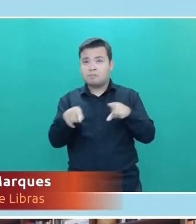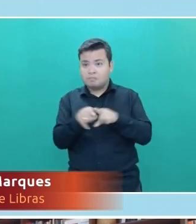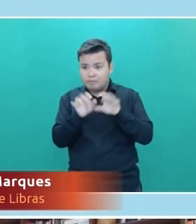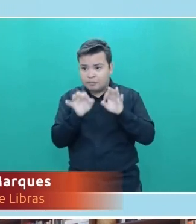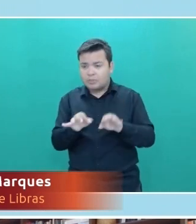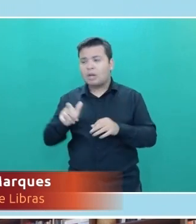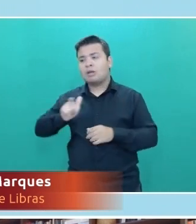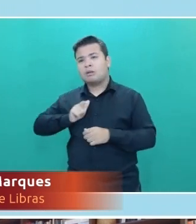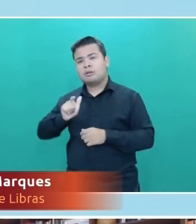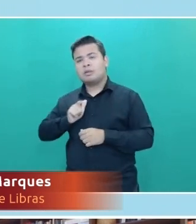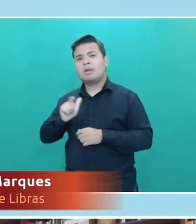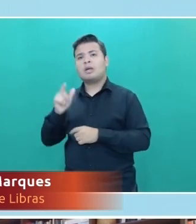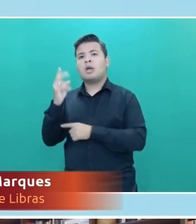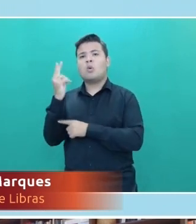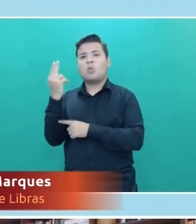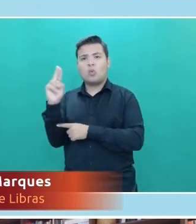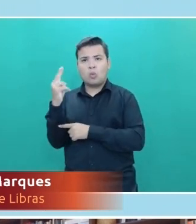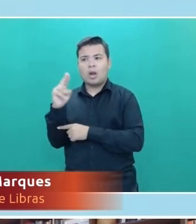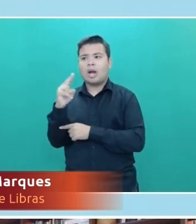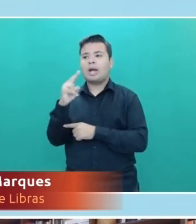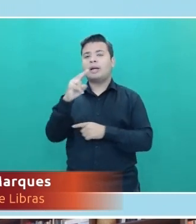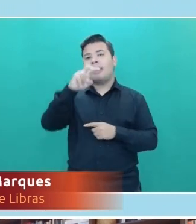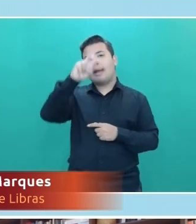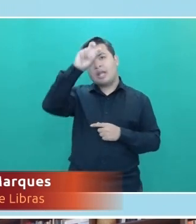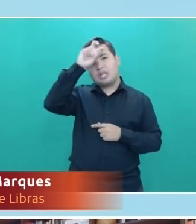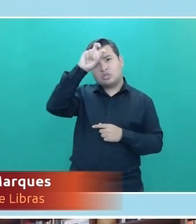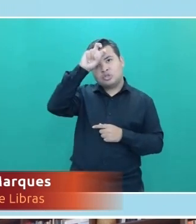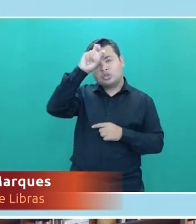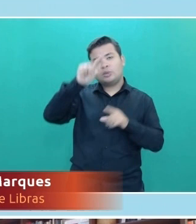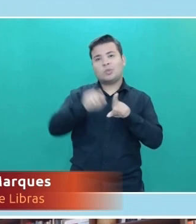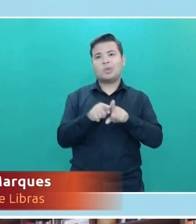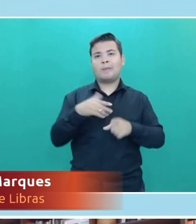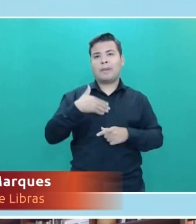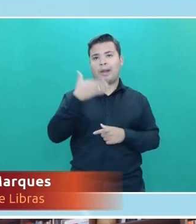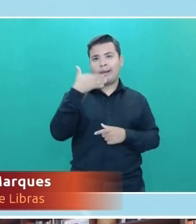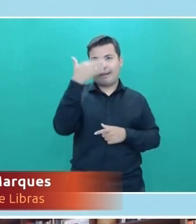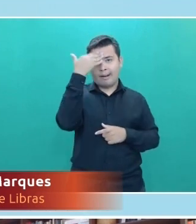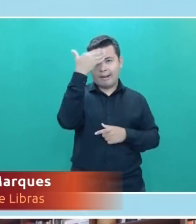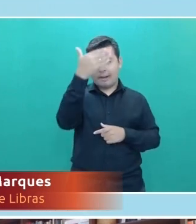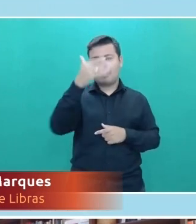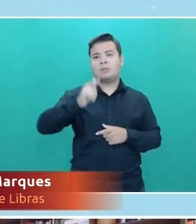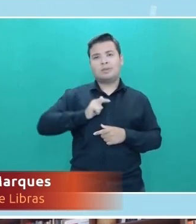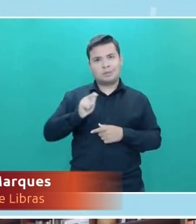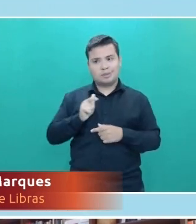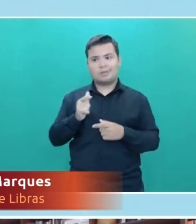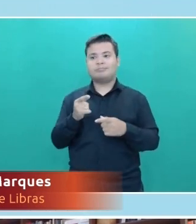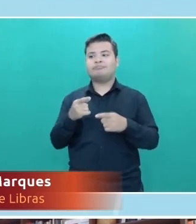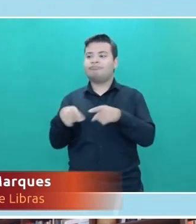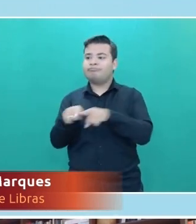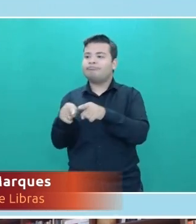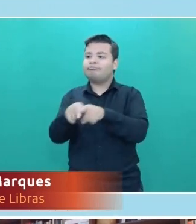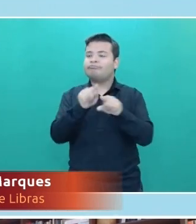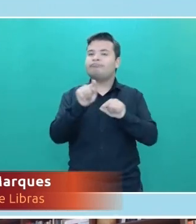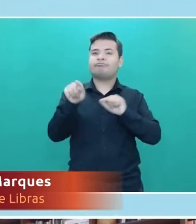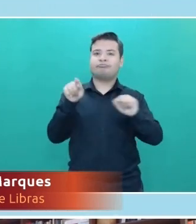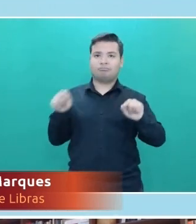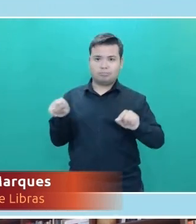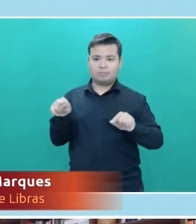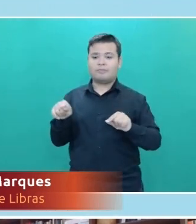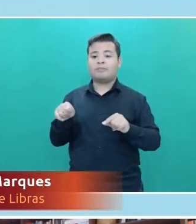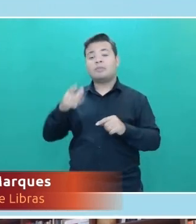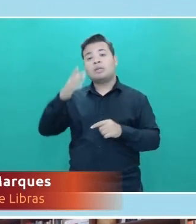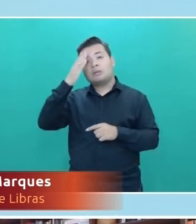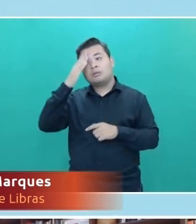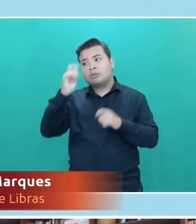Egito e Emirados Árabes. Então, a ideia é expandir isso, para não só expandir quem pode receber os empréstimos,